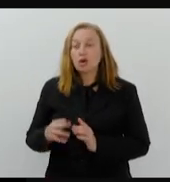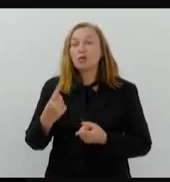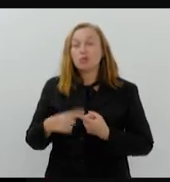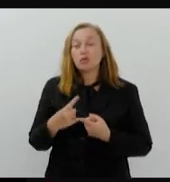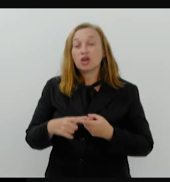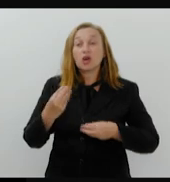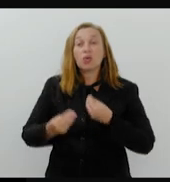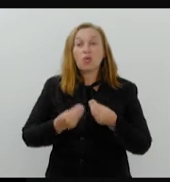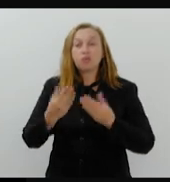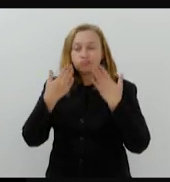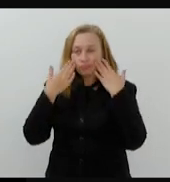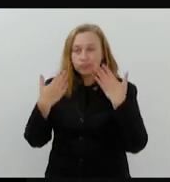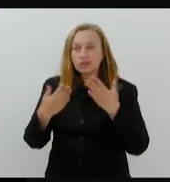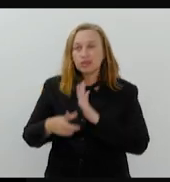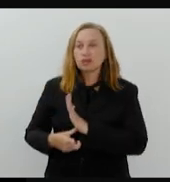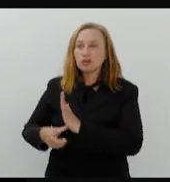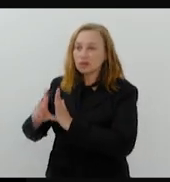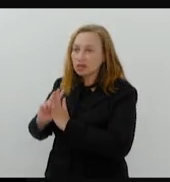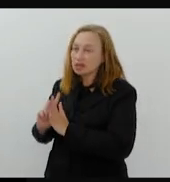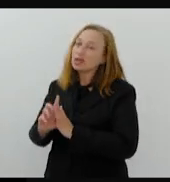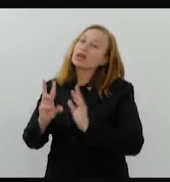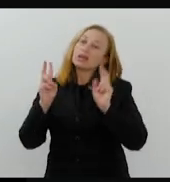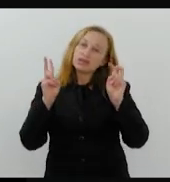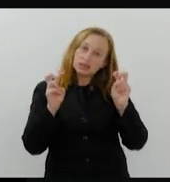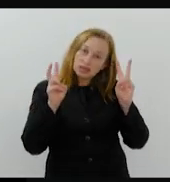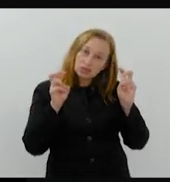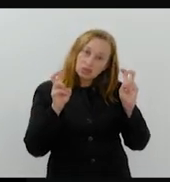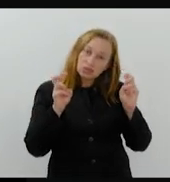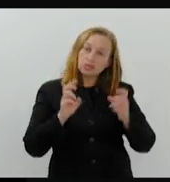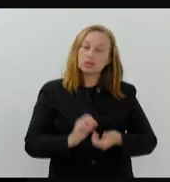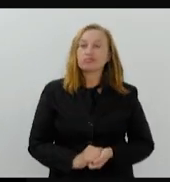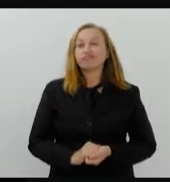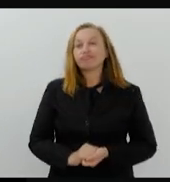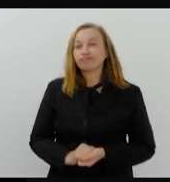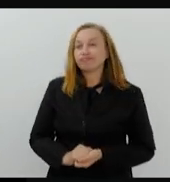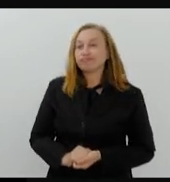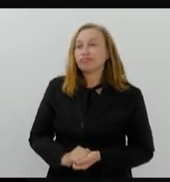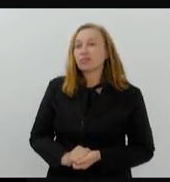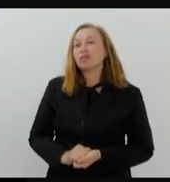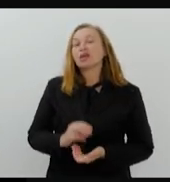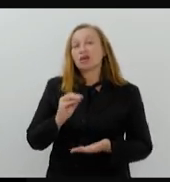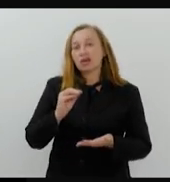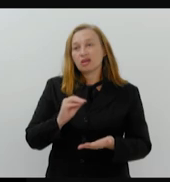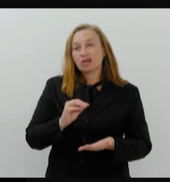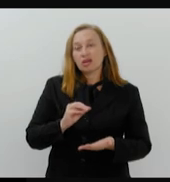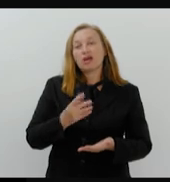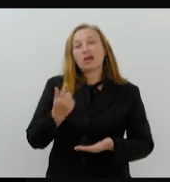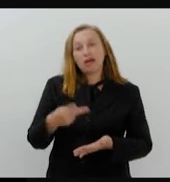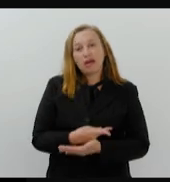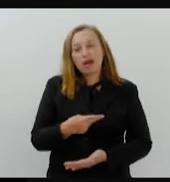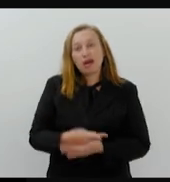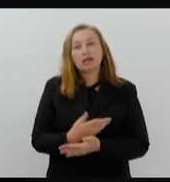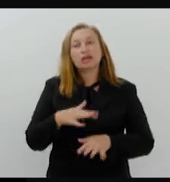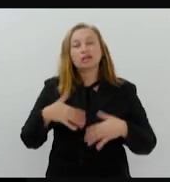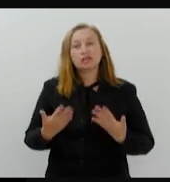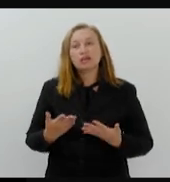foi apresentada, esta matéria é absolutamente injurídica. Então, eram essas as minhas palavras